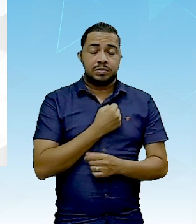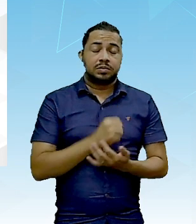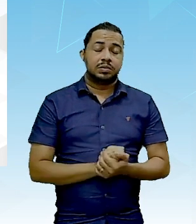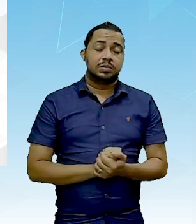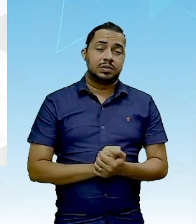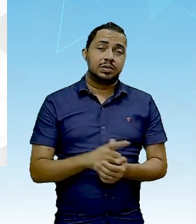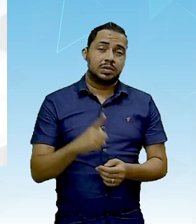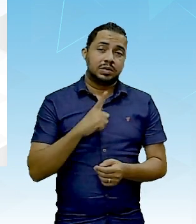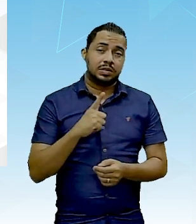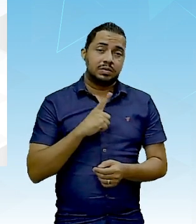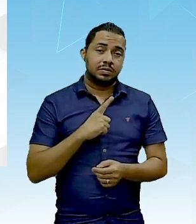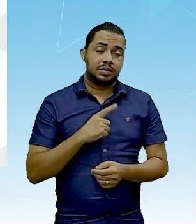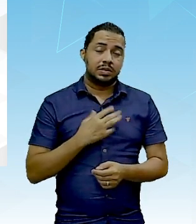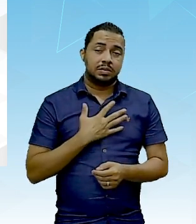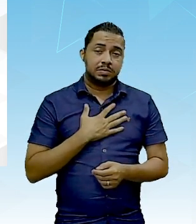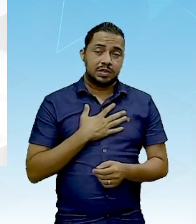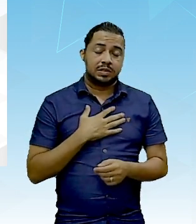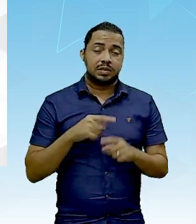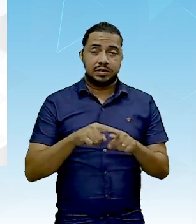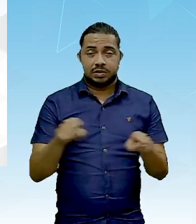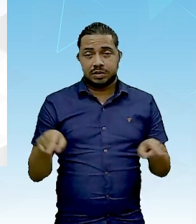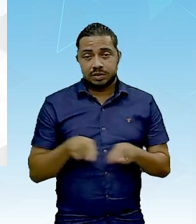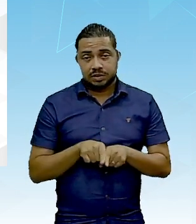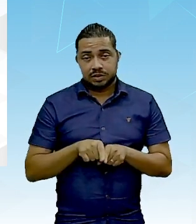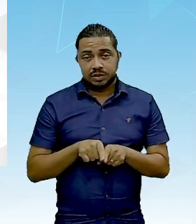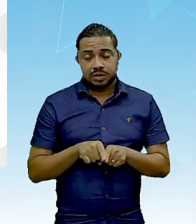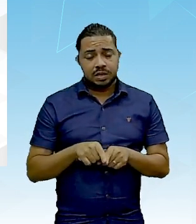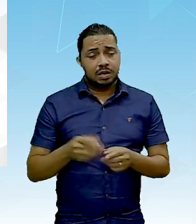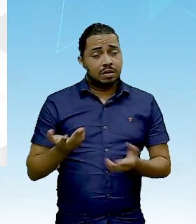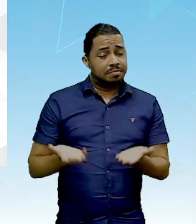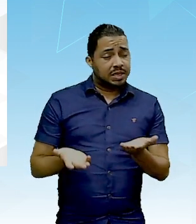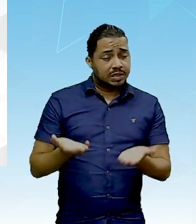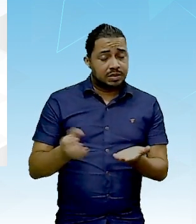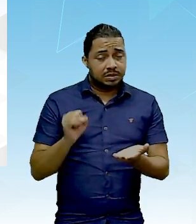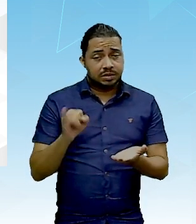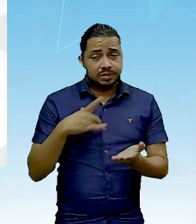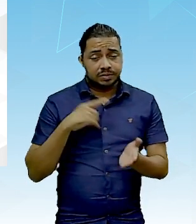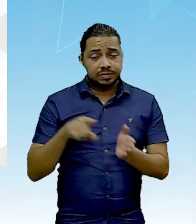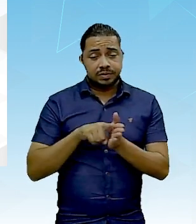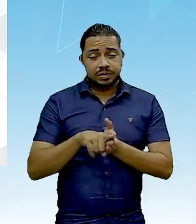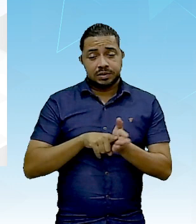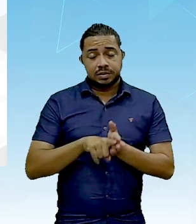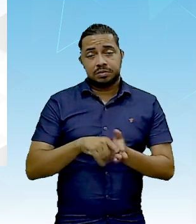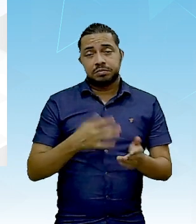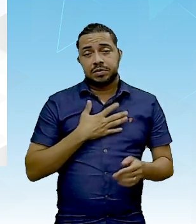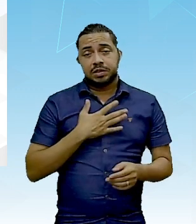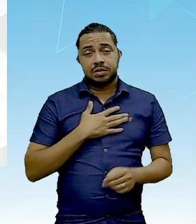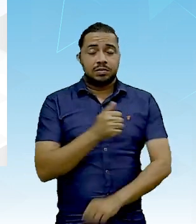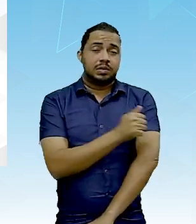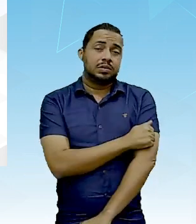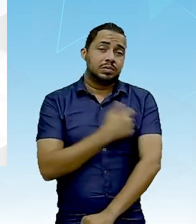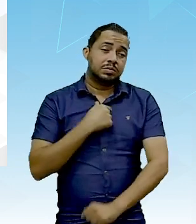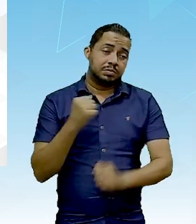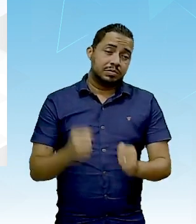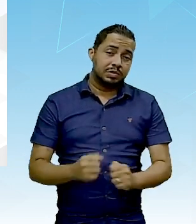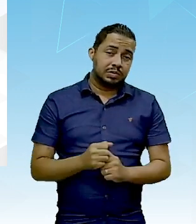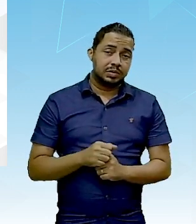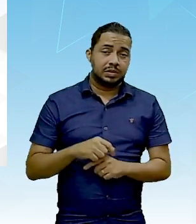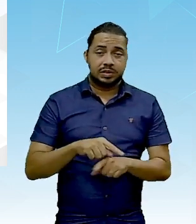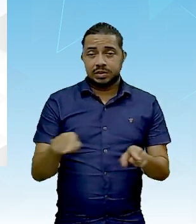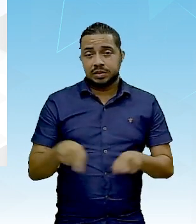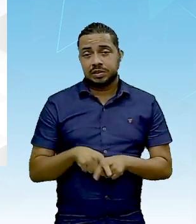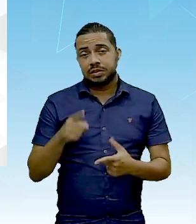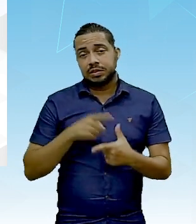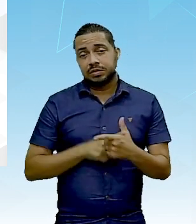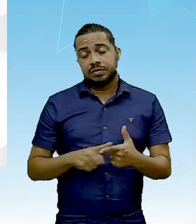que eu tive na minha sala, tá bom? E a mediana, se eu vou investigar os meus alunos, eu posso pegar a sala e